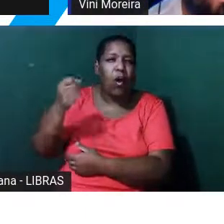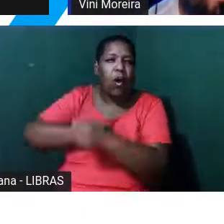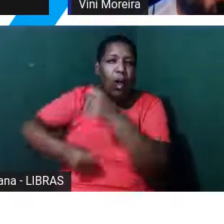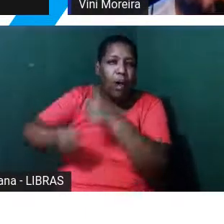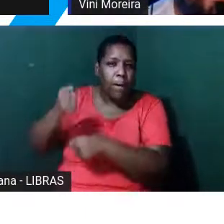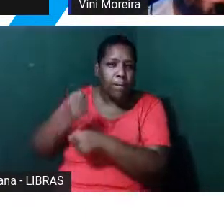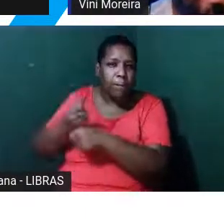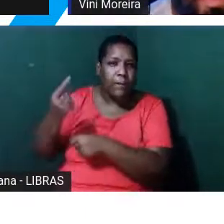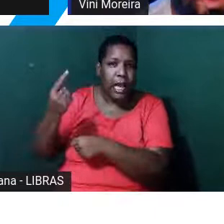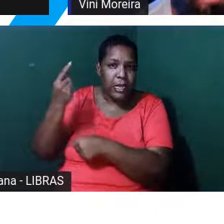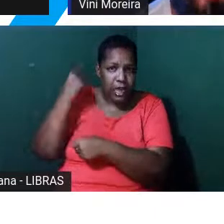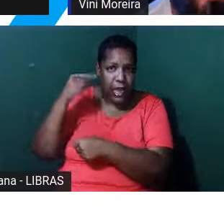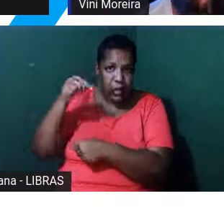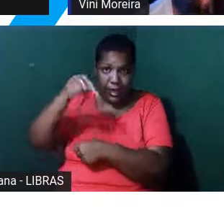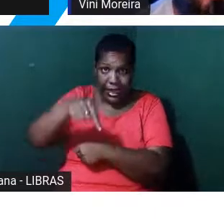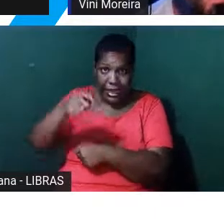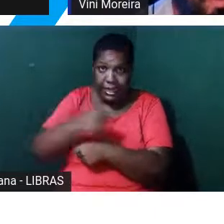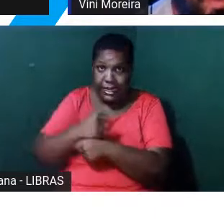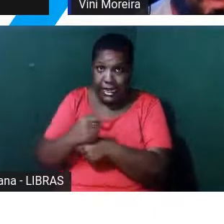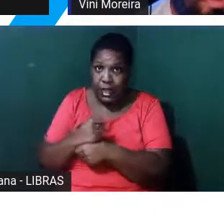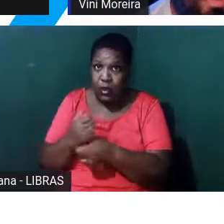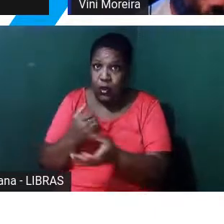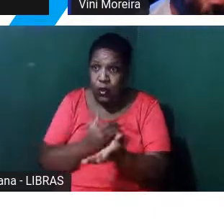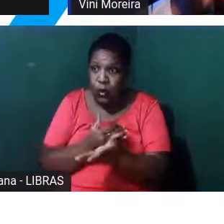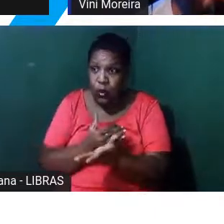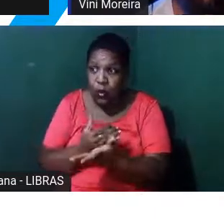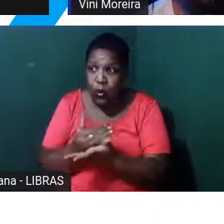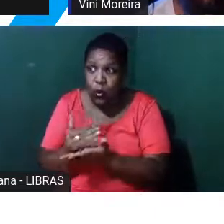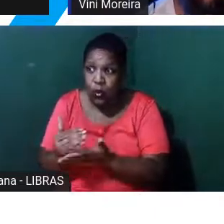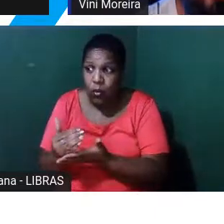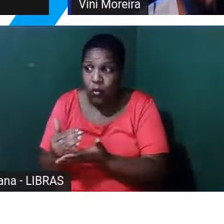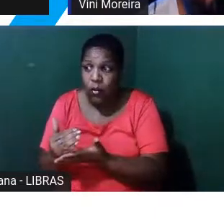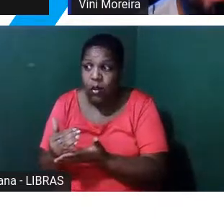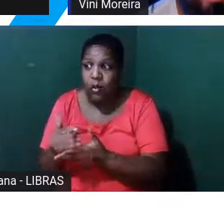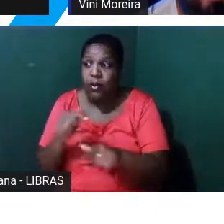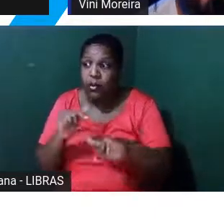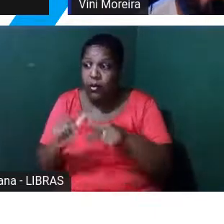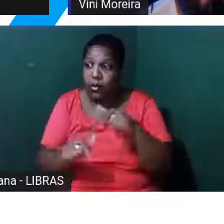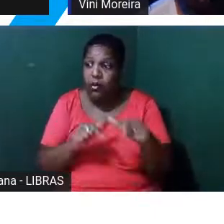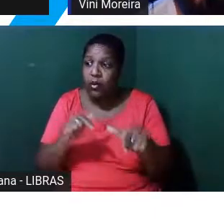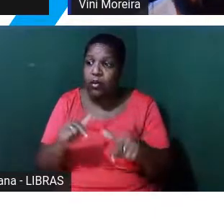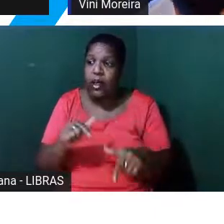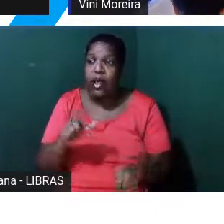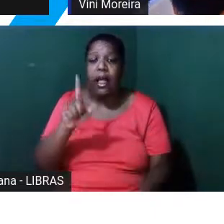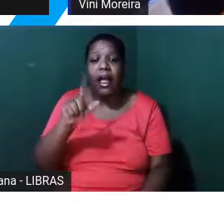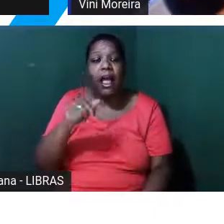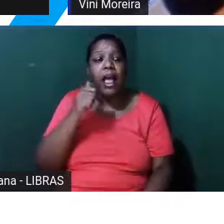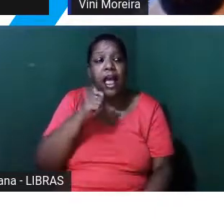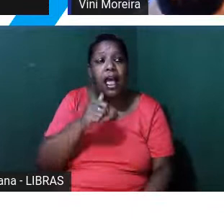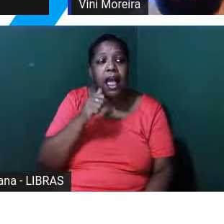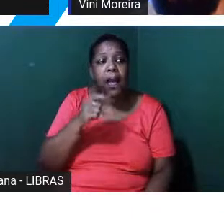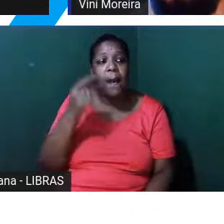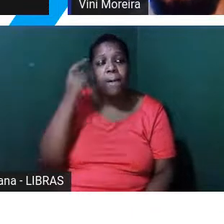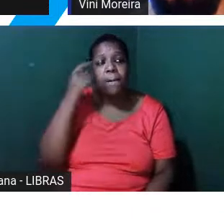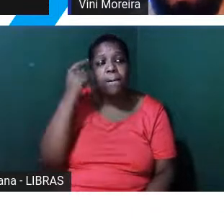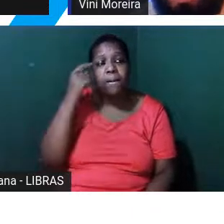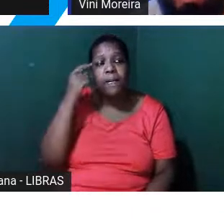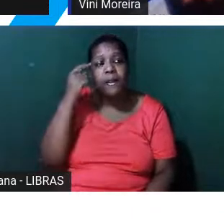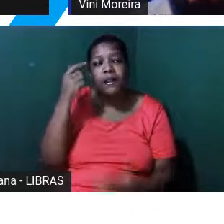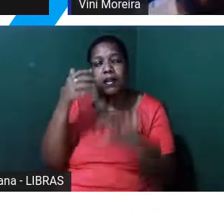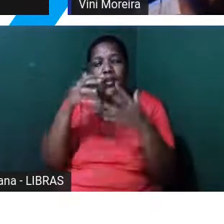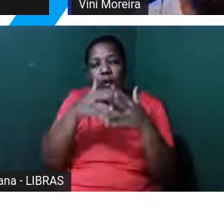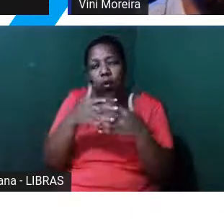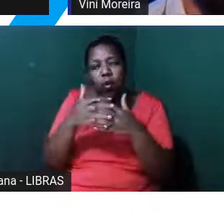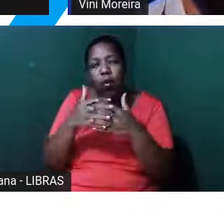quanto esse ano eu começo a trabalhar na vinheta aqui do elas pensando o que eu vou fazer alguma coisa